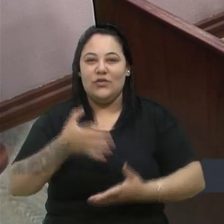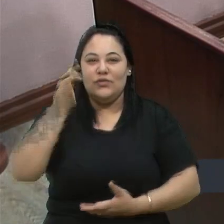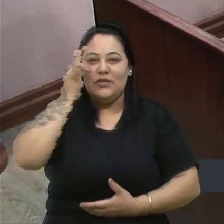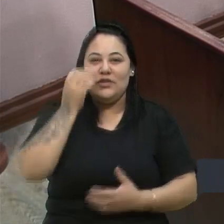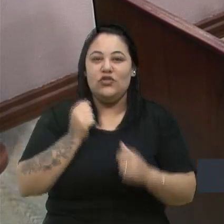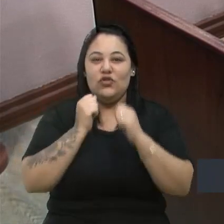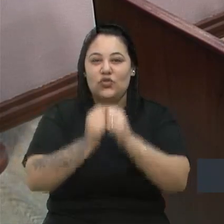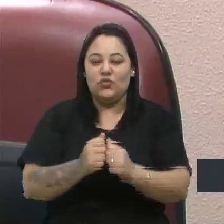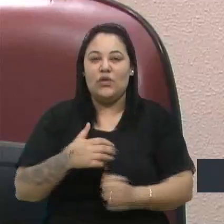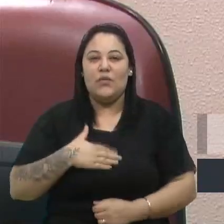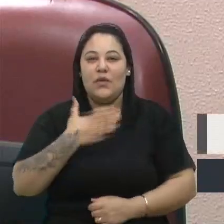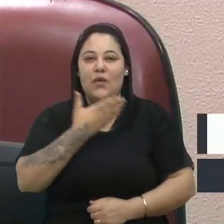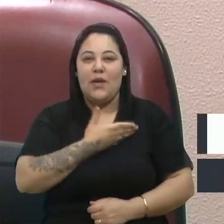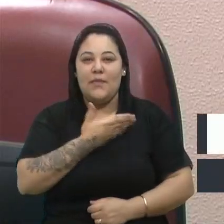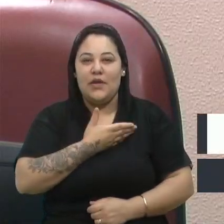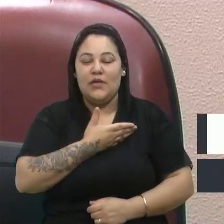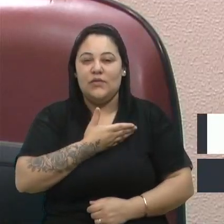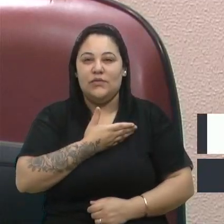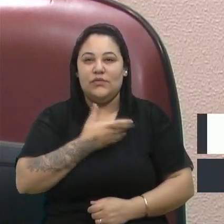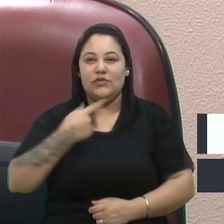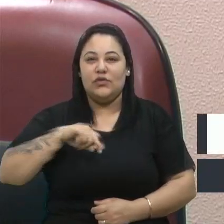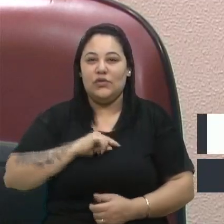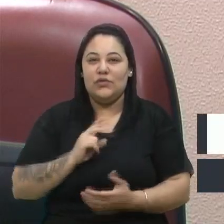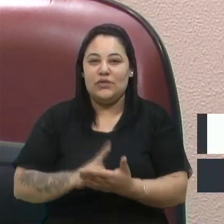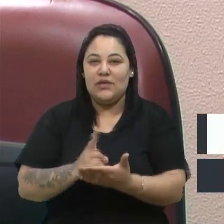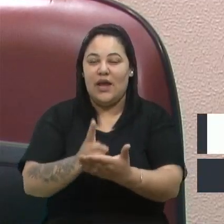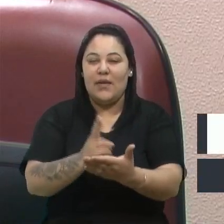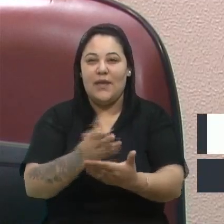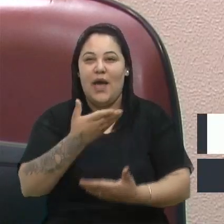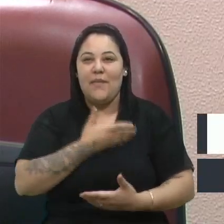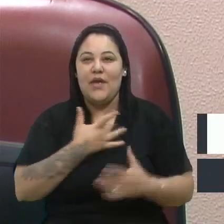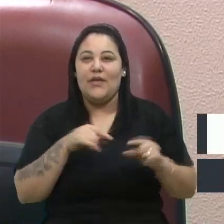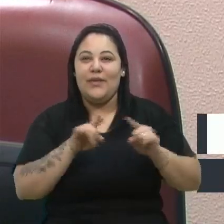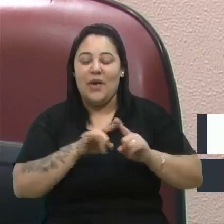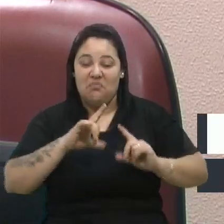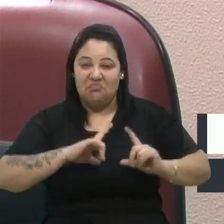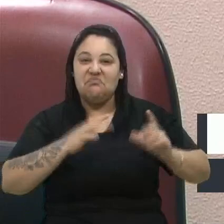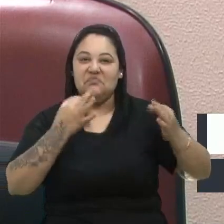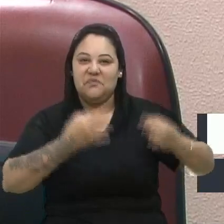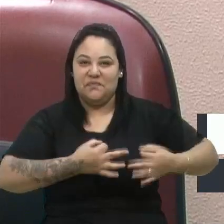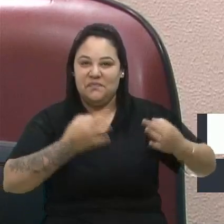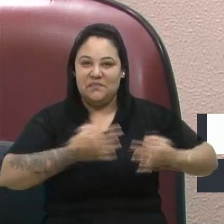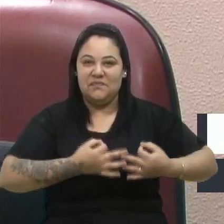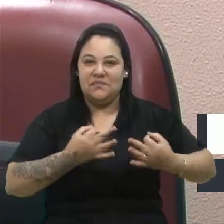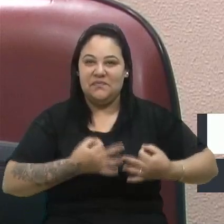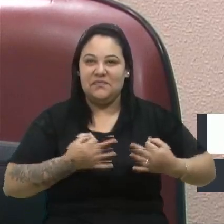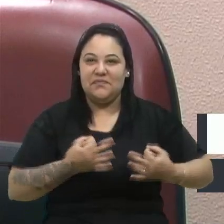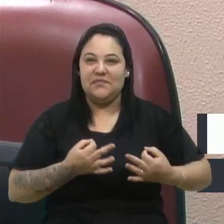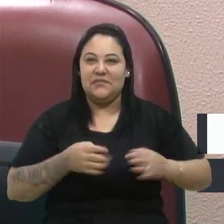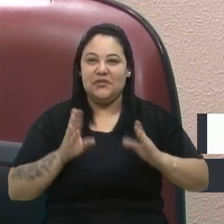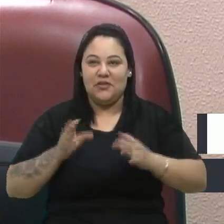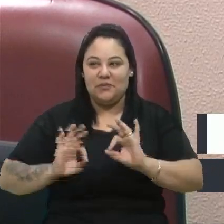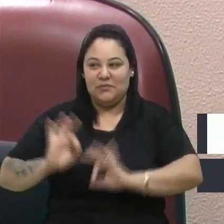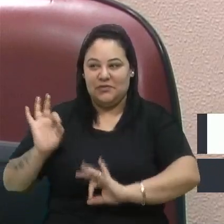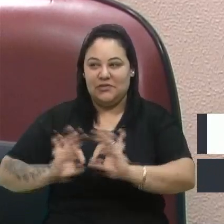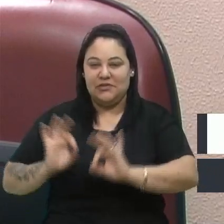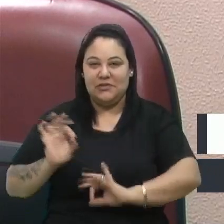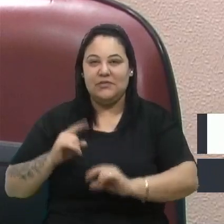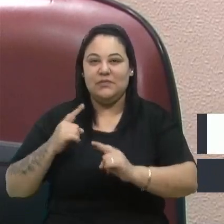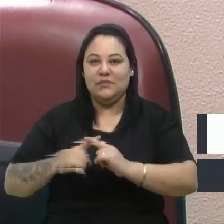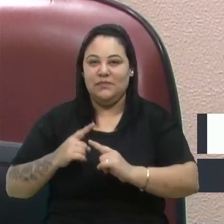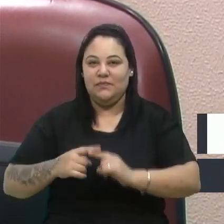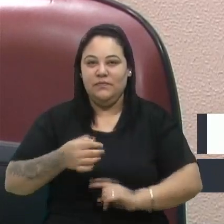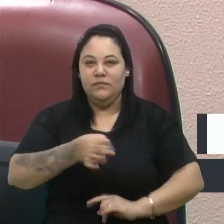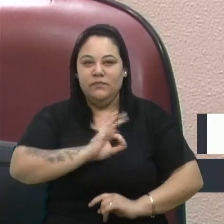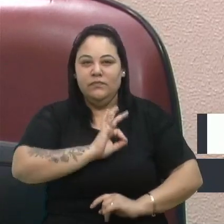aí, nosso sempre amigo que está... Tenho certeza absoluta que já está ambientado com a casa, porque a Brigada faz